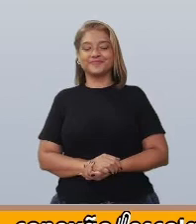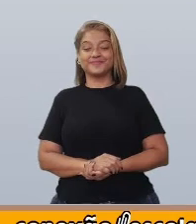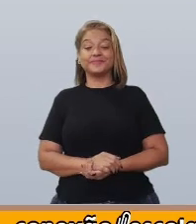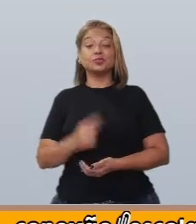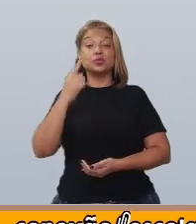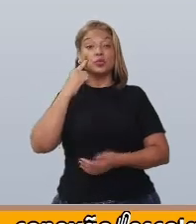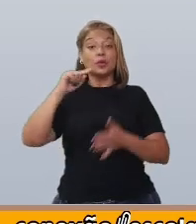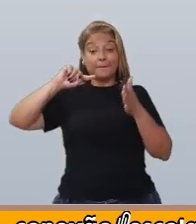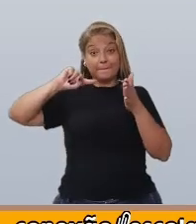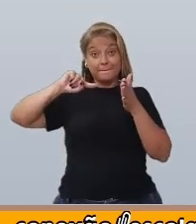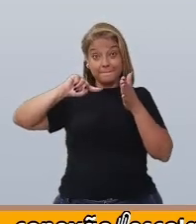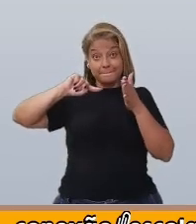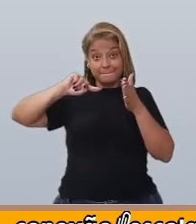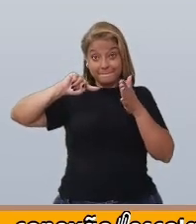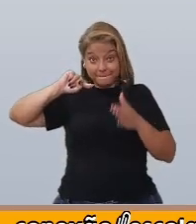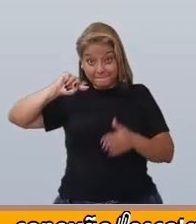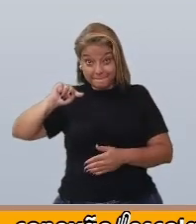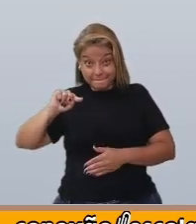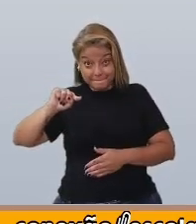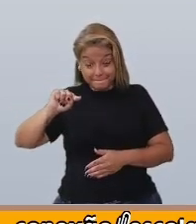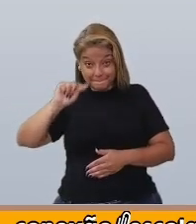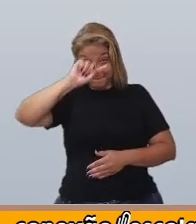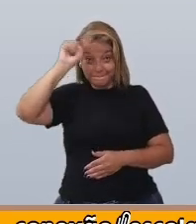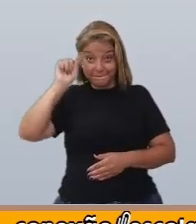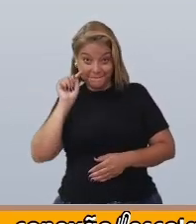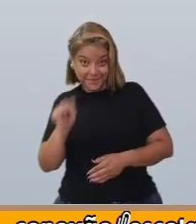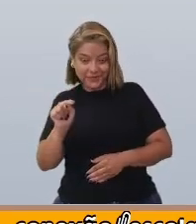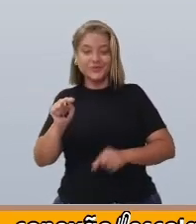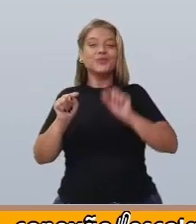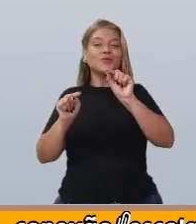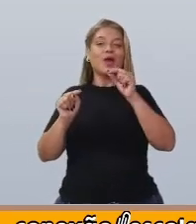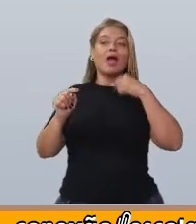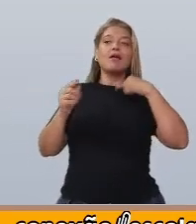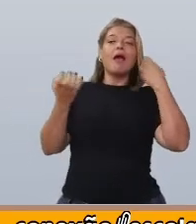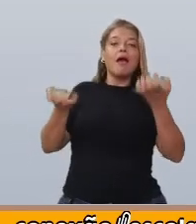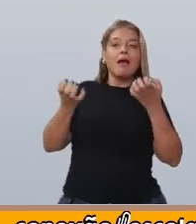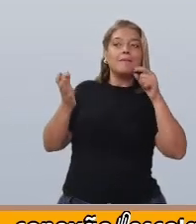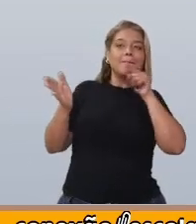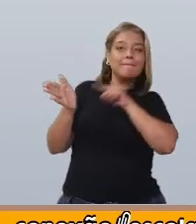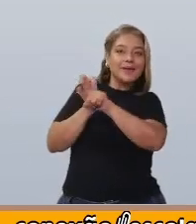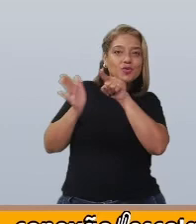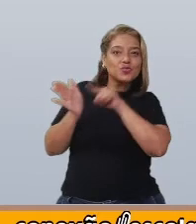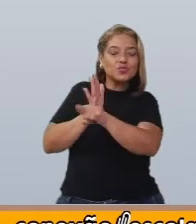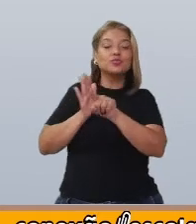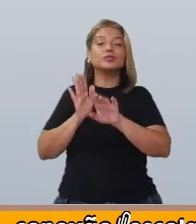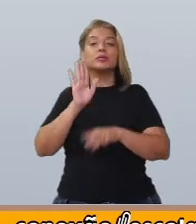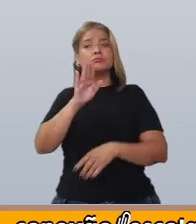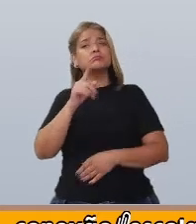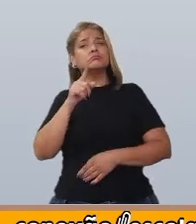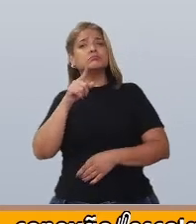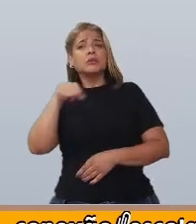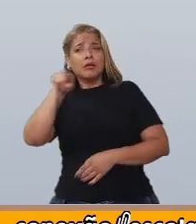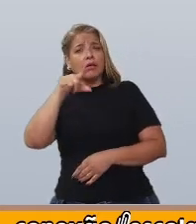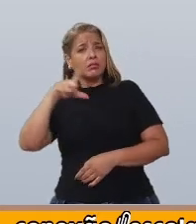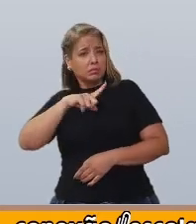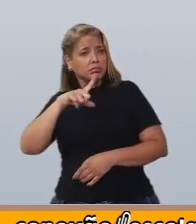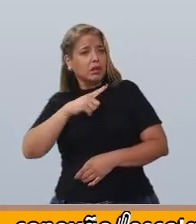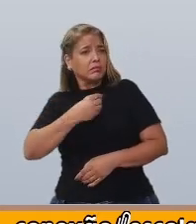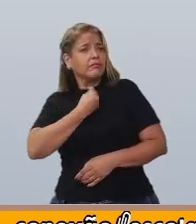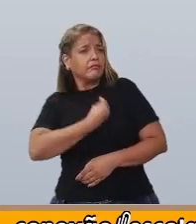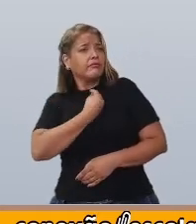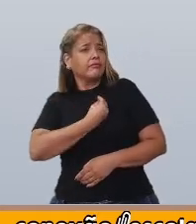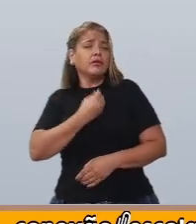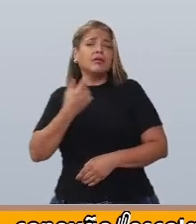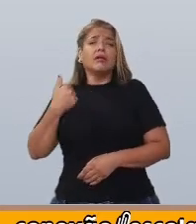Ponto de interrogação. É usado para formular perguntas. Estarão ainda vivos os meus